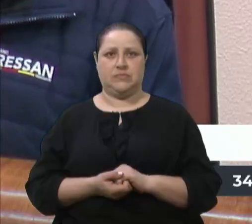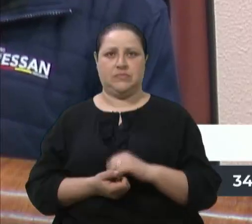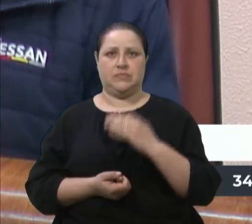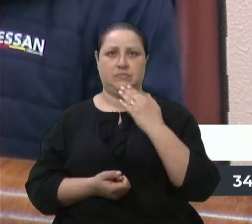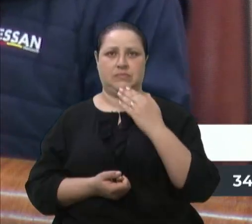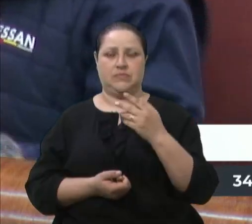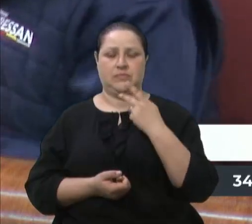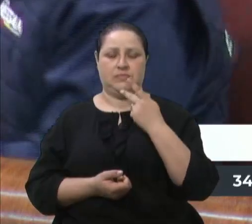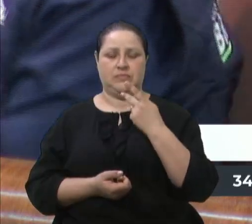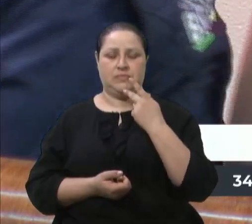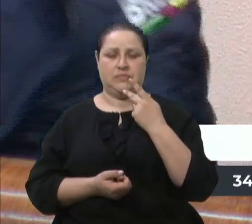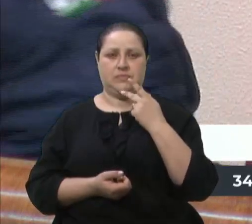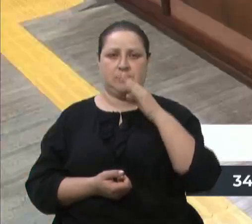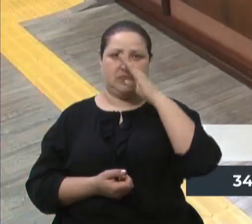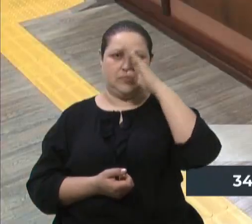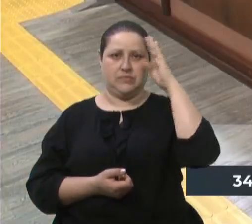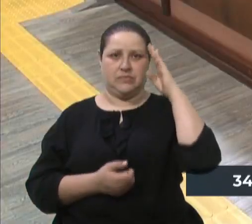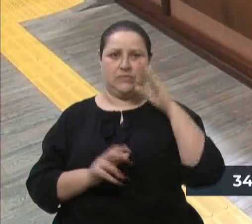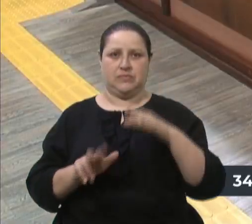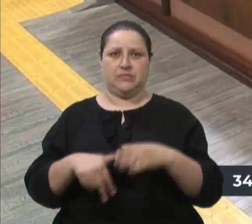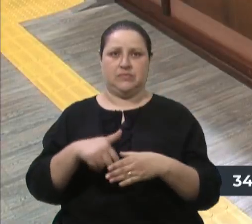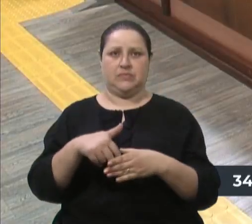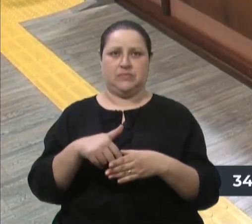Vereador Adriano Bressan, na tribuna.